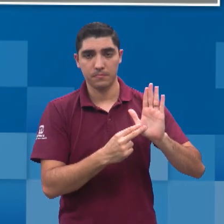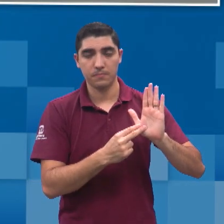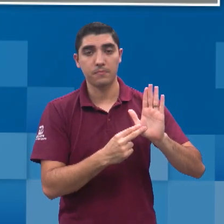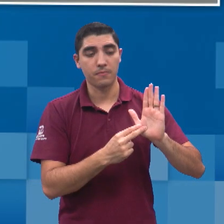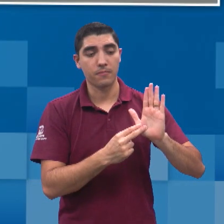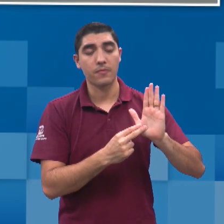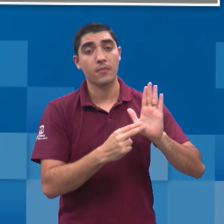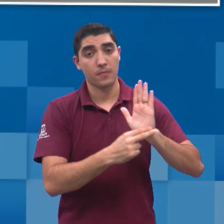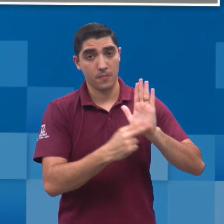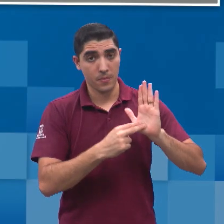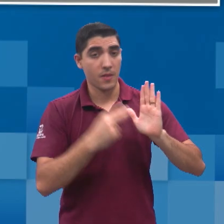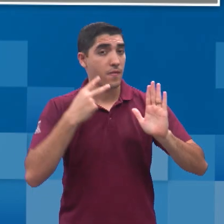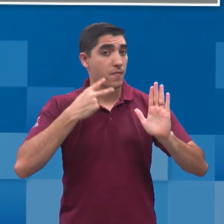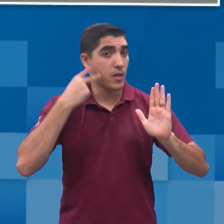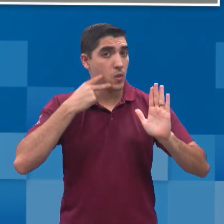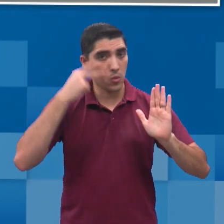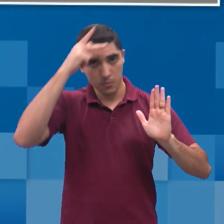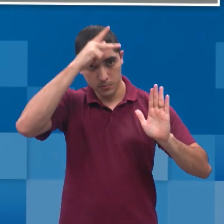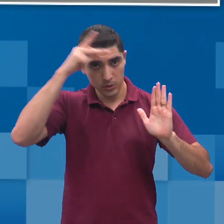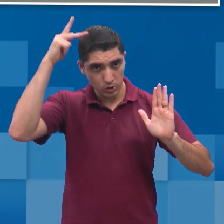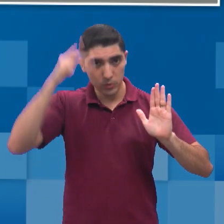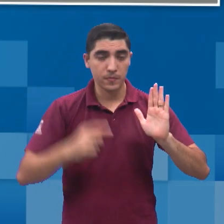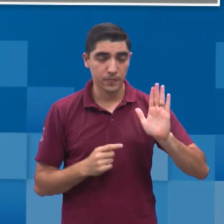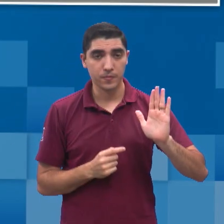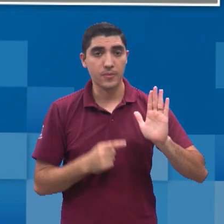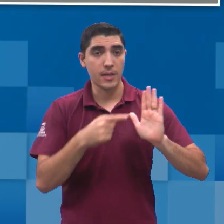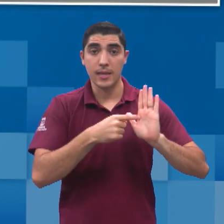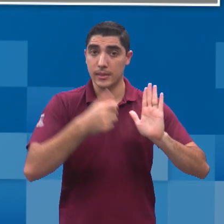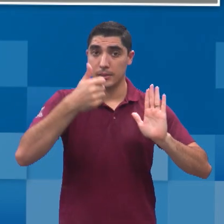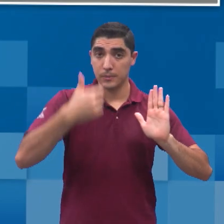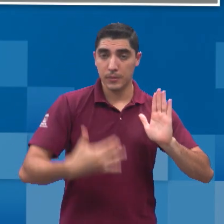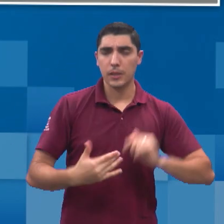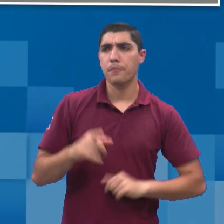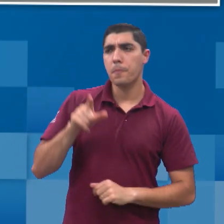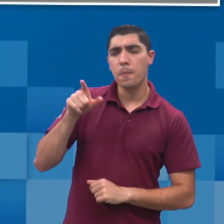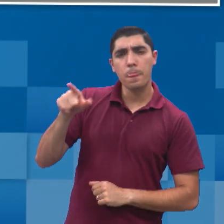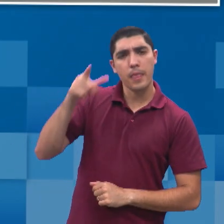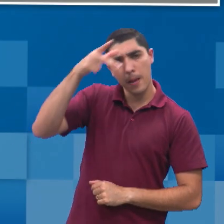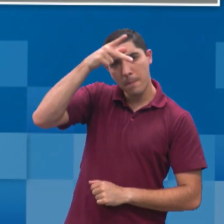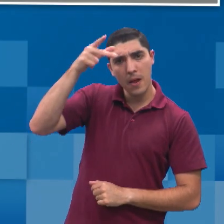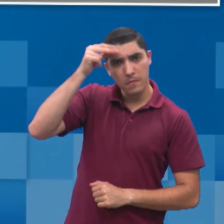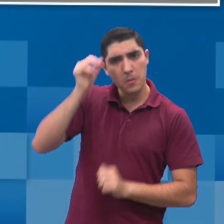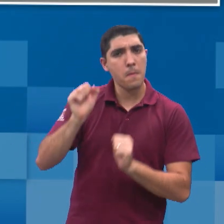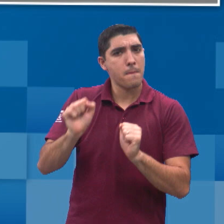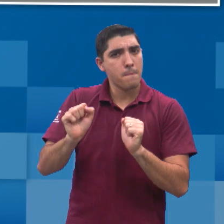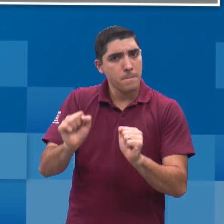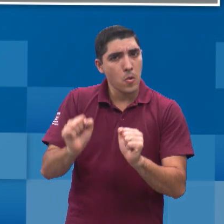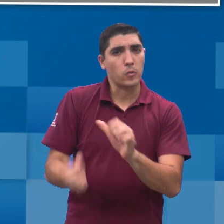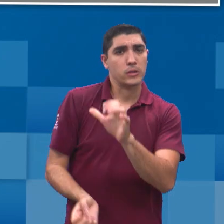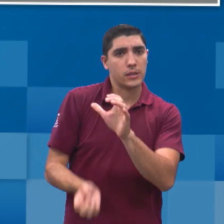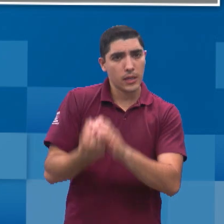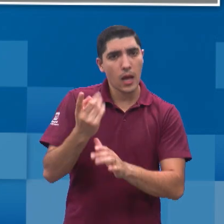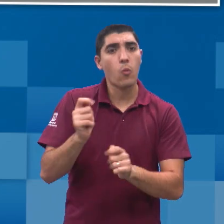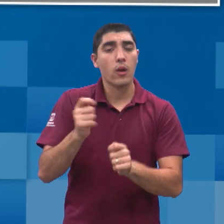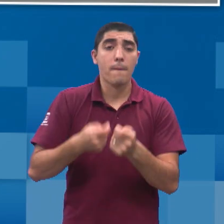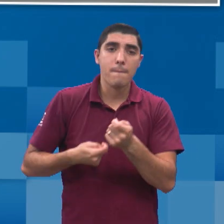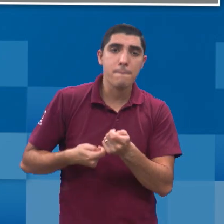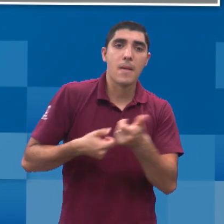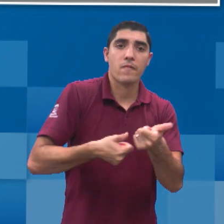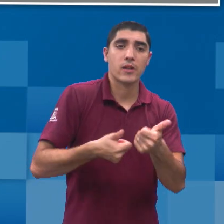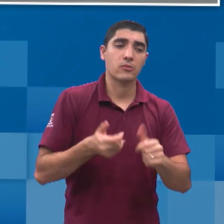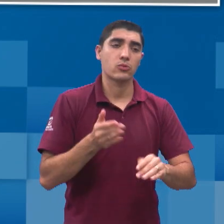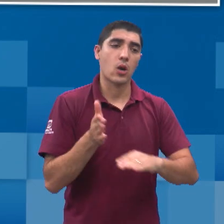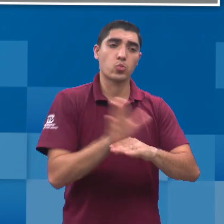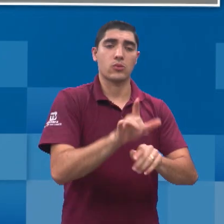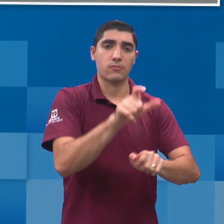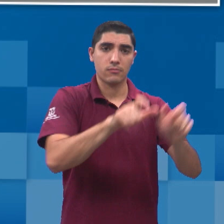Autoria, vereador Fernando Petiti. Autoriza o Poder Executivo a instituir benefício às pessoas com